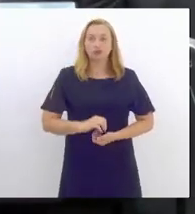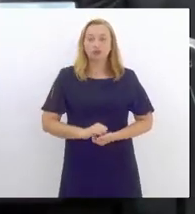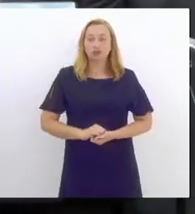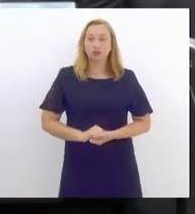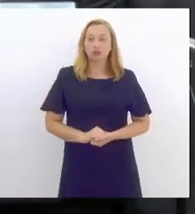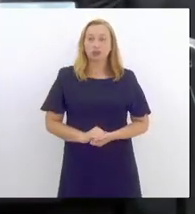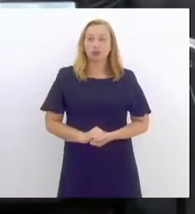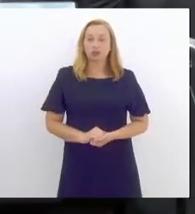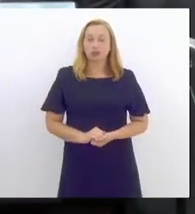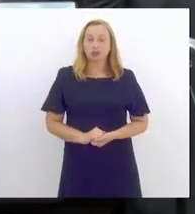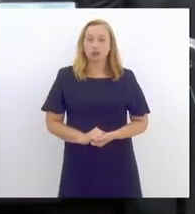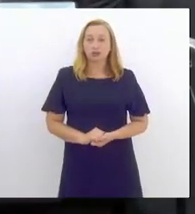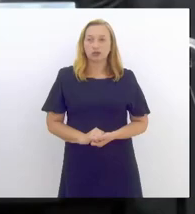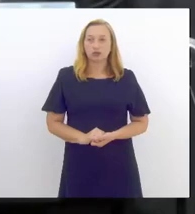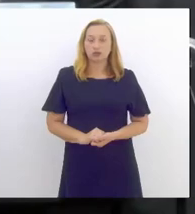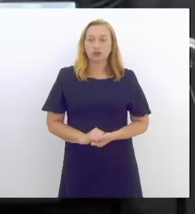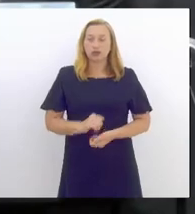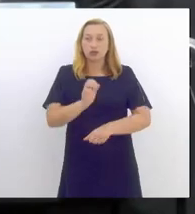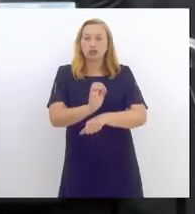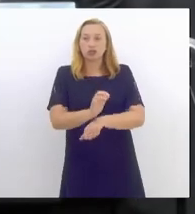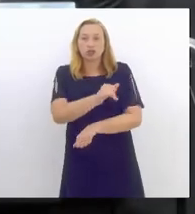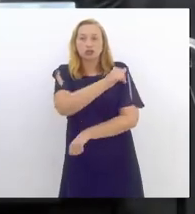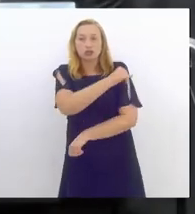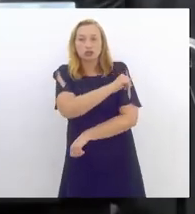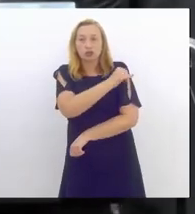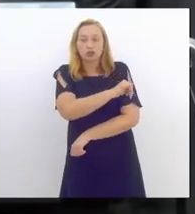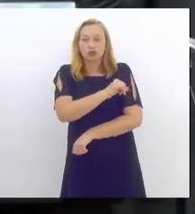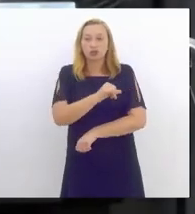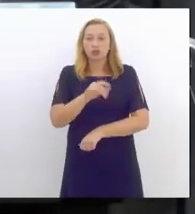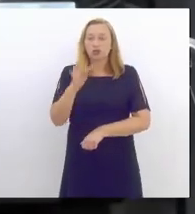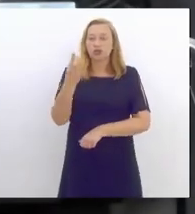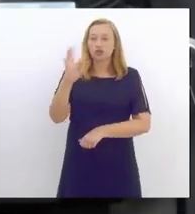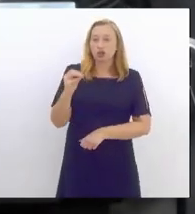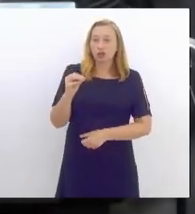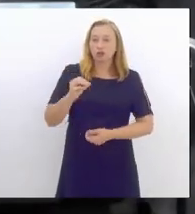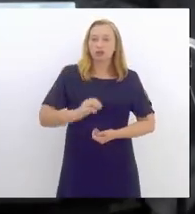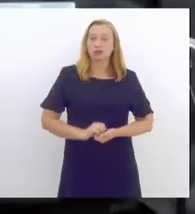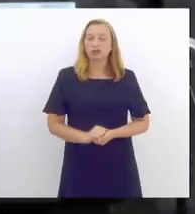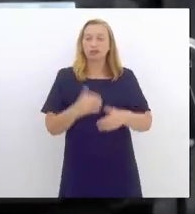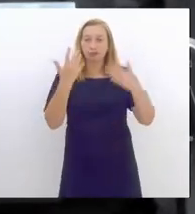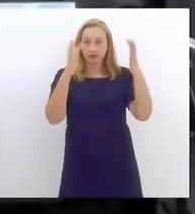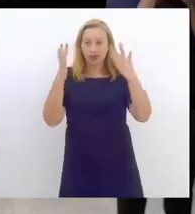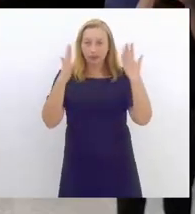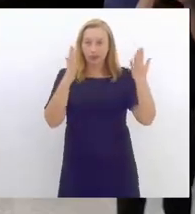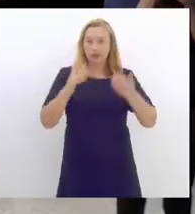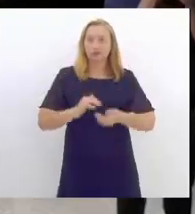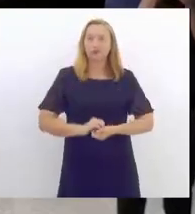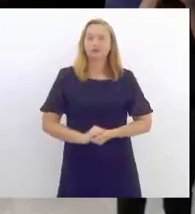do vice-governador do Estado do Rio de Janeiro, o senhor Tiago Pampolha Gonçalves. Parabéns.